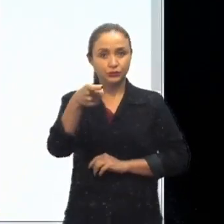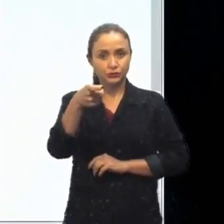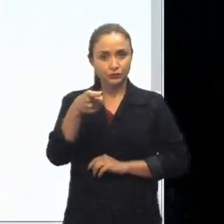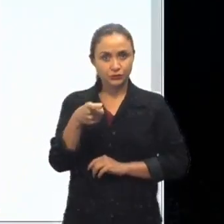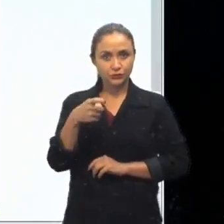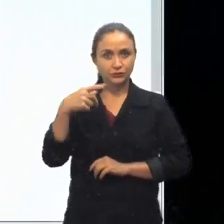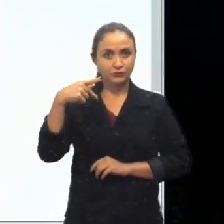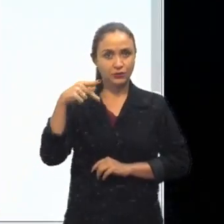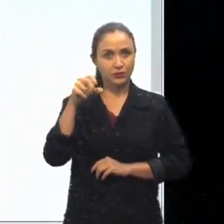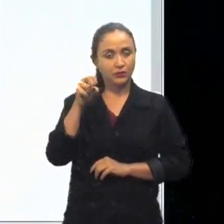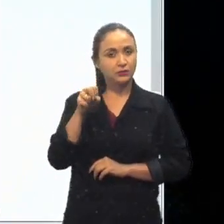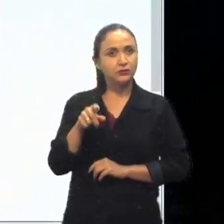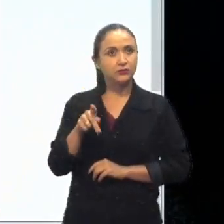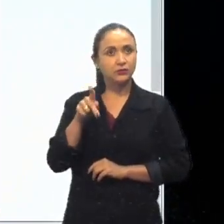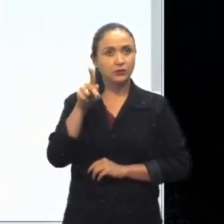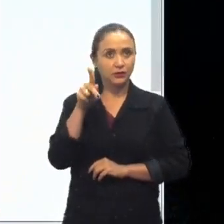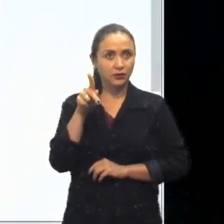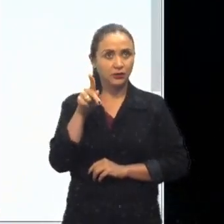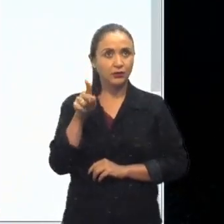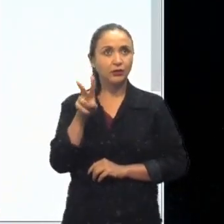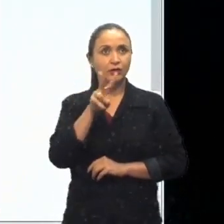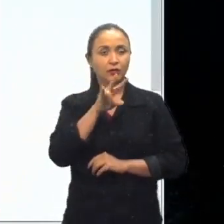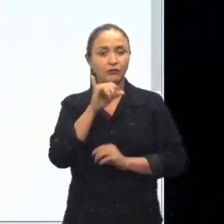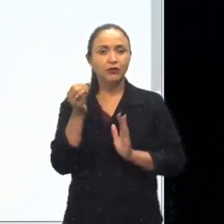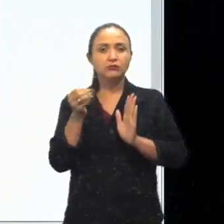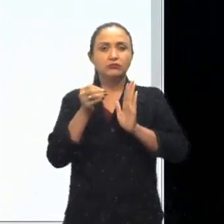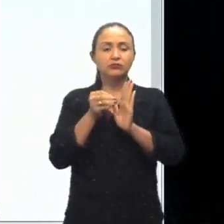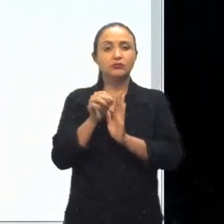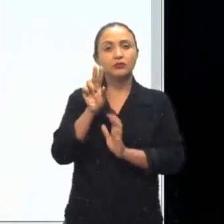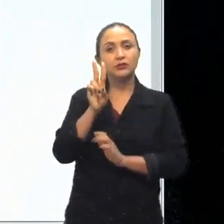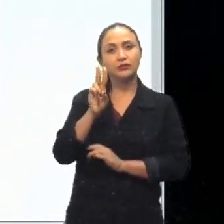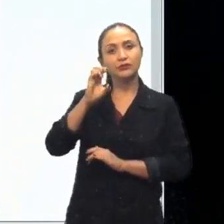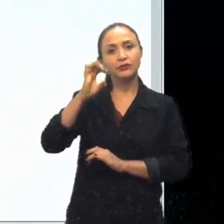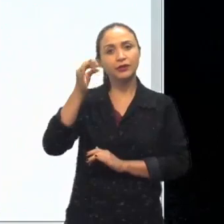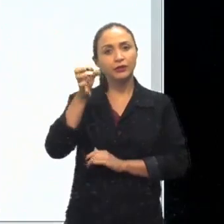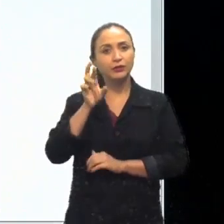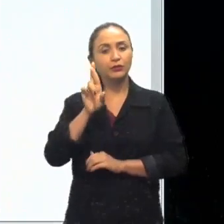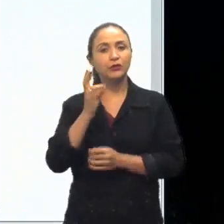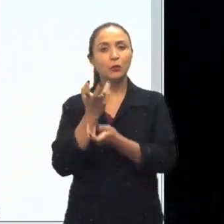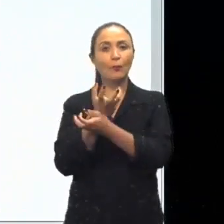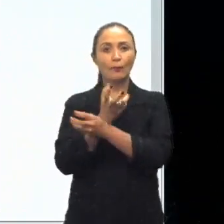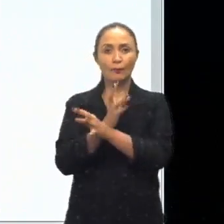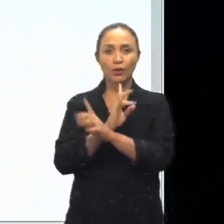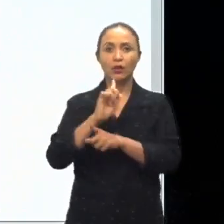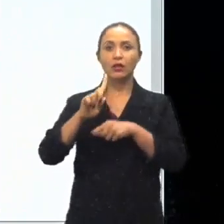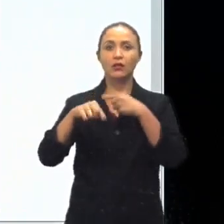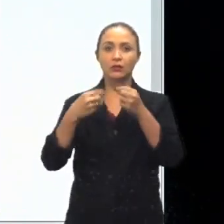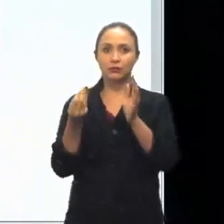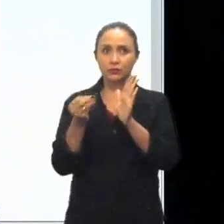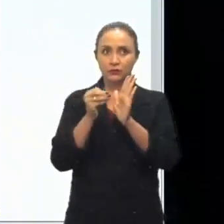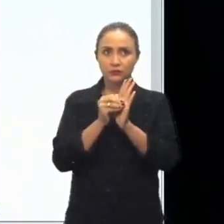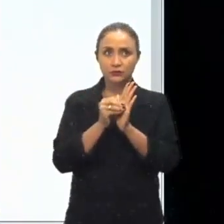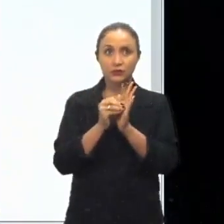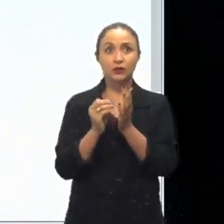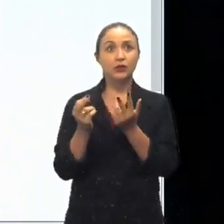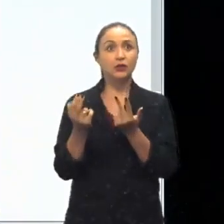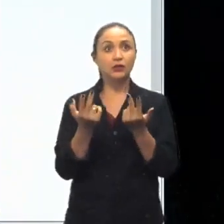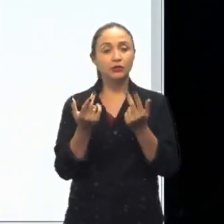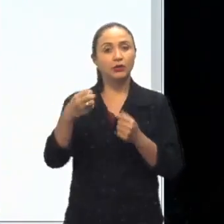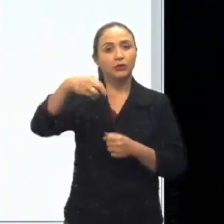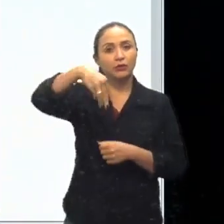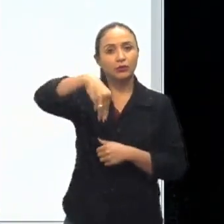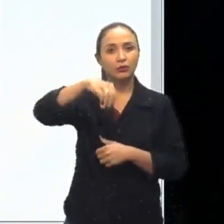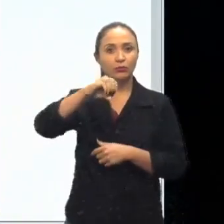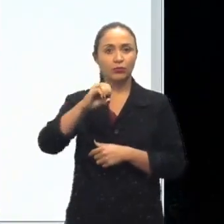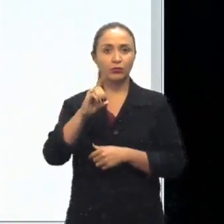XPSK, você define um vetor vazio para depois ser preenchido. E do mesmo jeito que a gente fez com a modulação FSK,